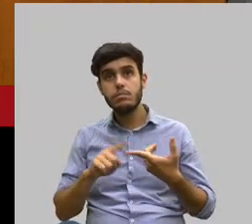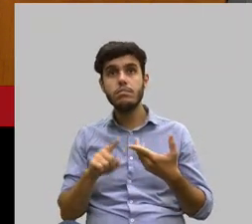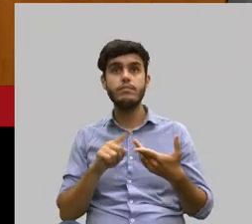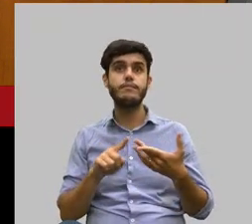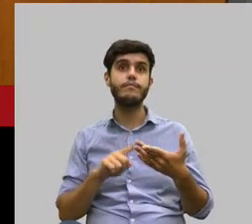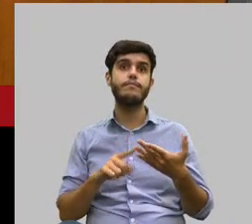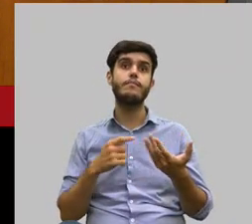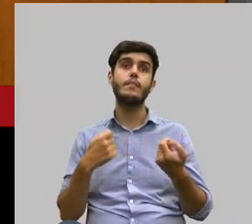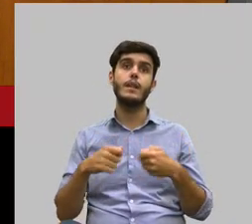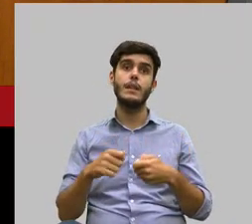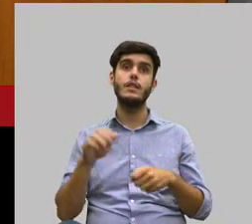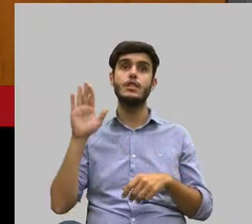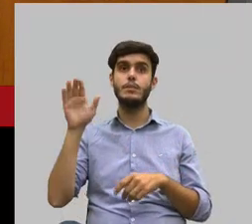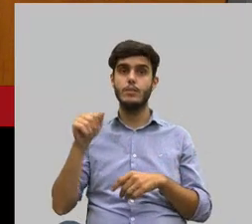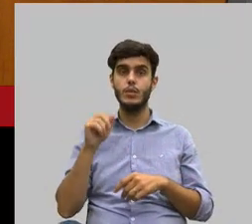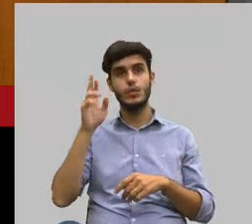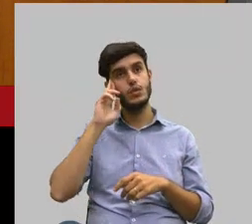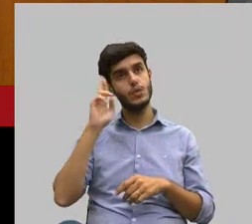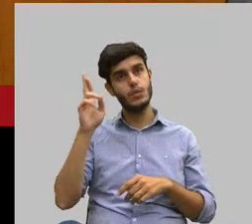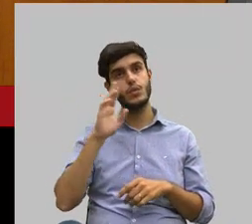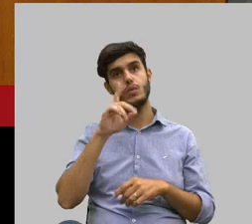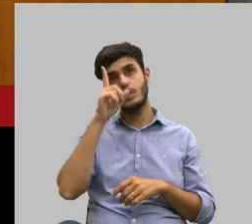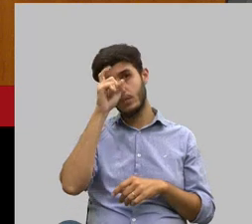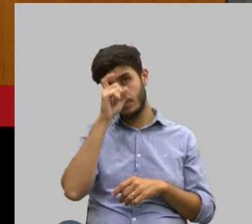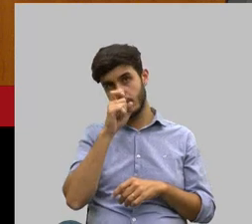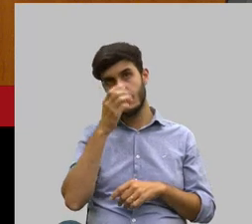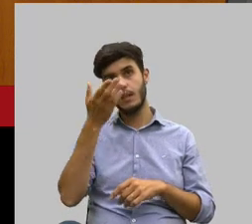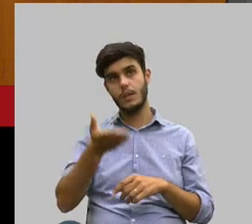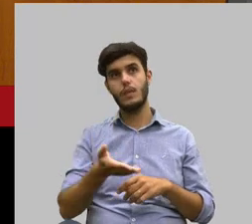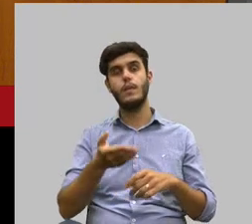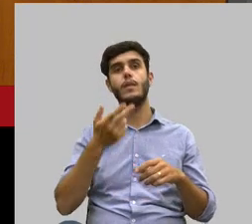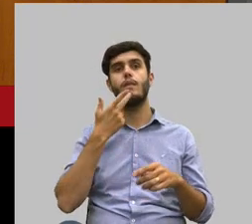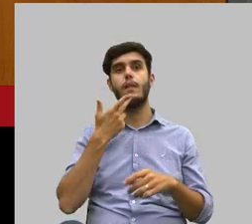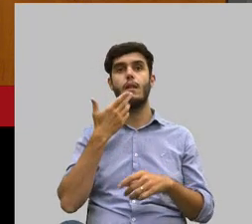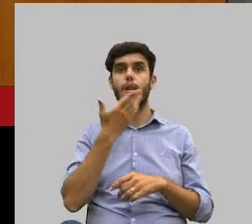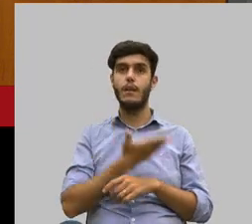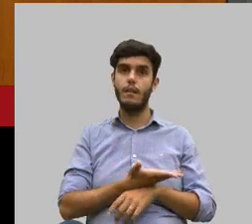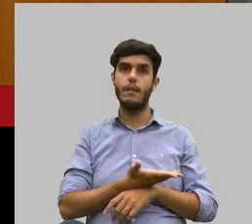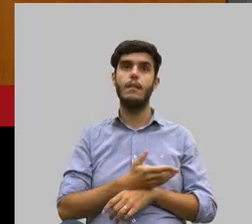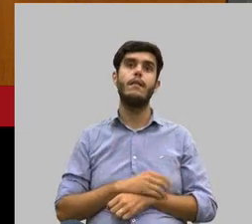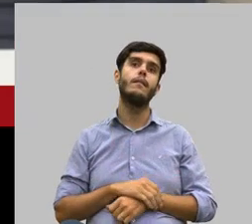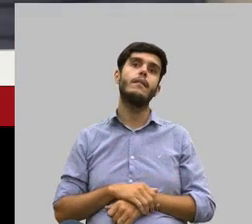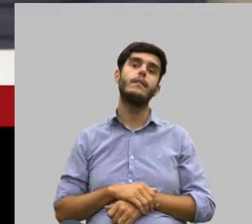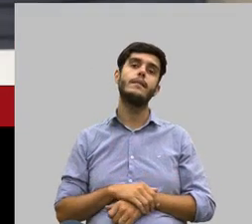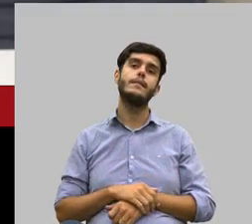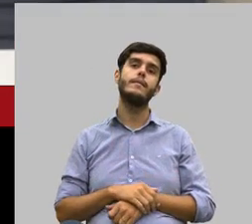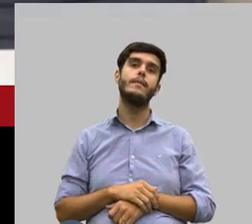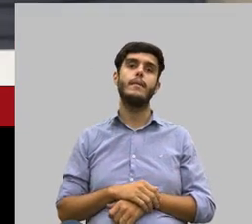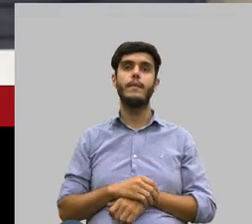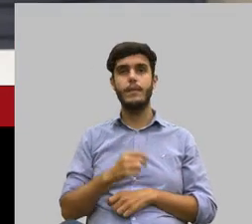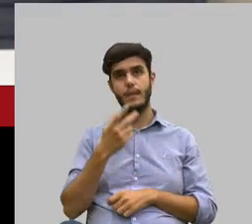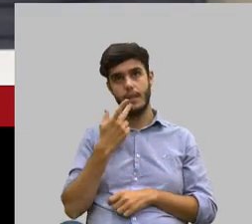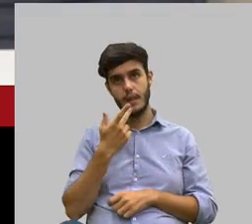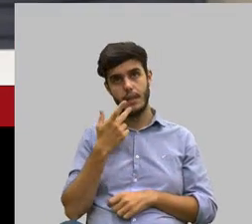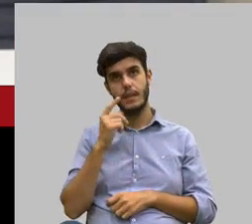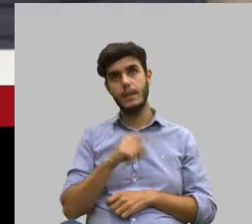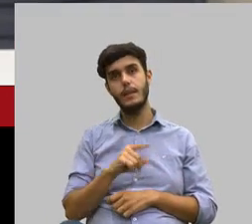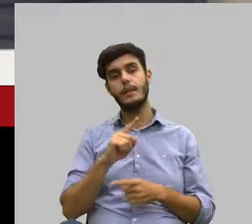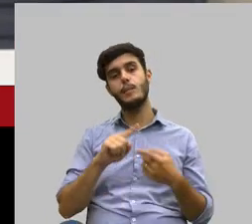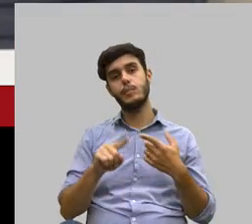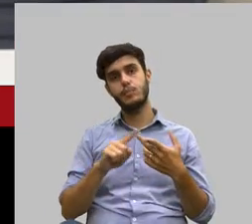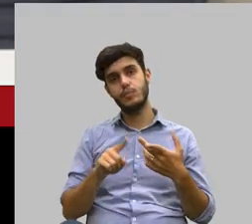então diretor do hospital e passou para ele e eu falei vá até o gabinete e nós mandamos todos os recursos que ele